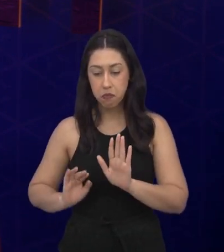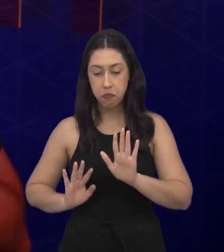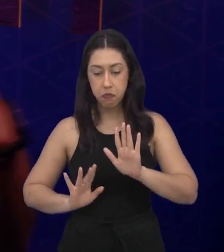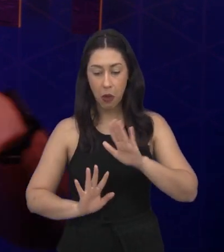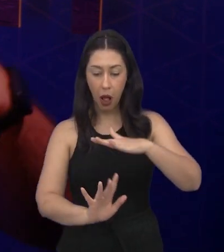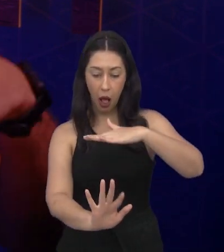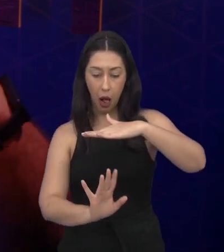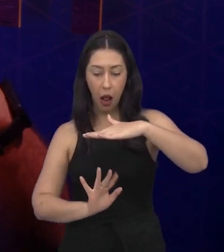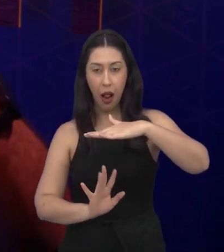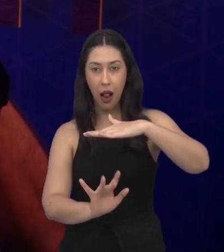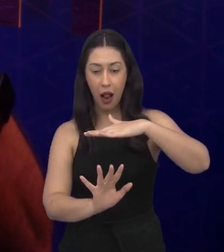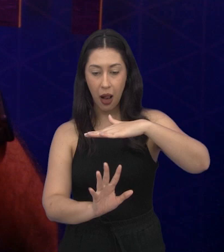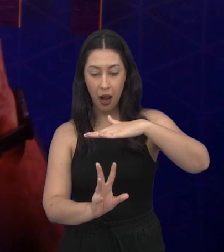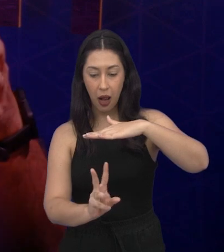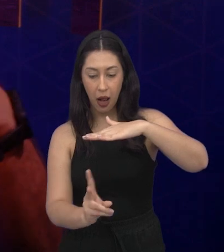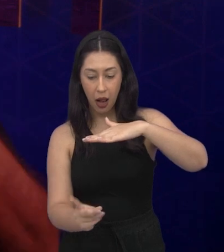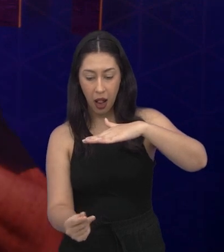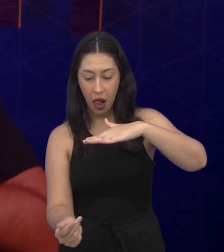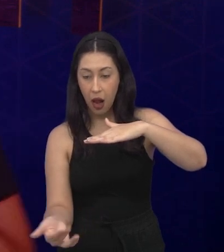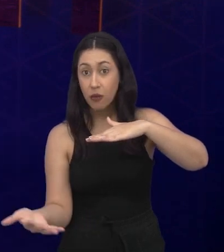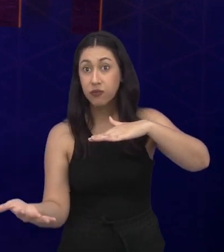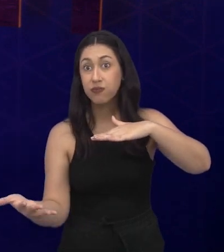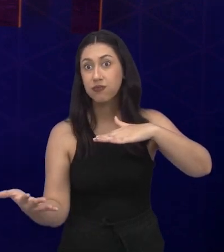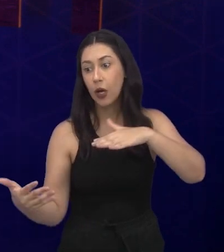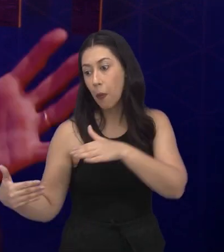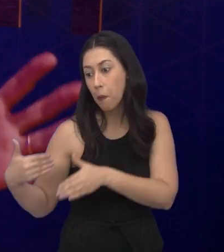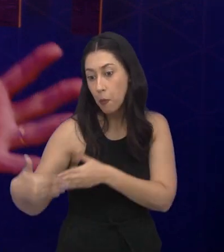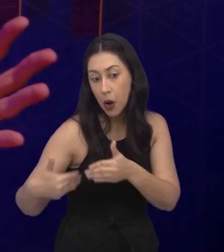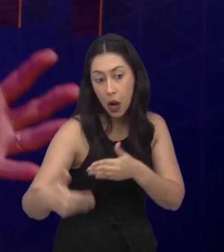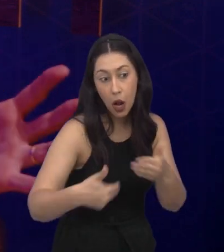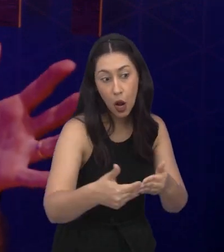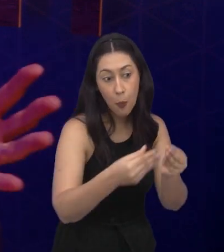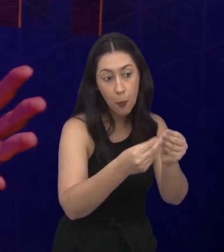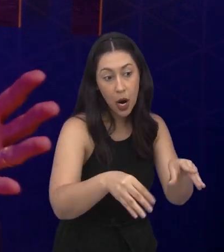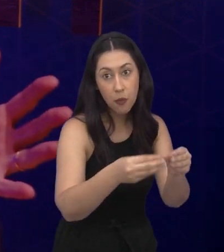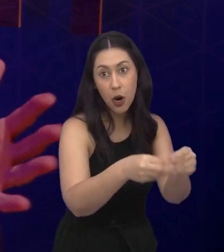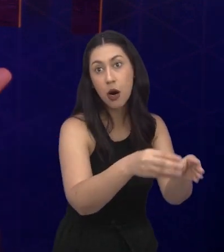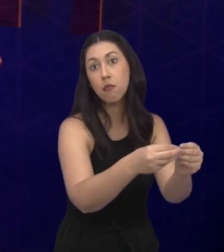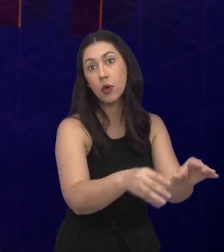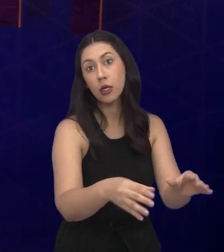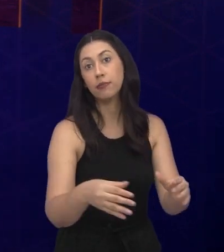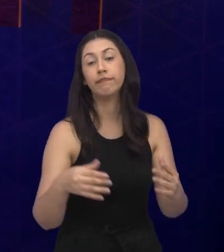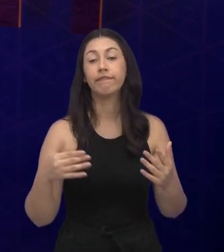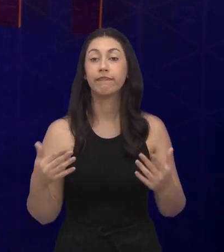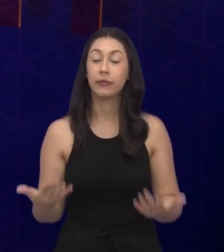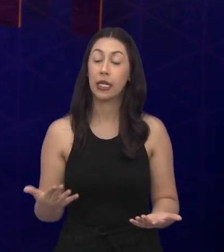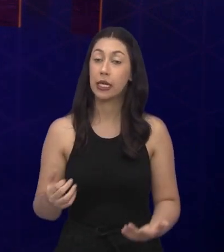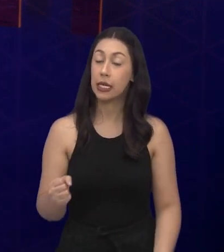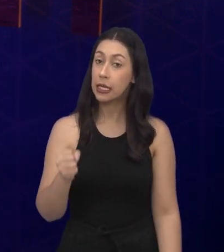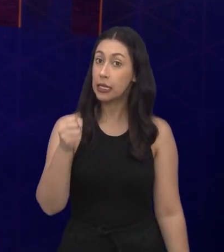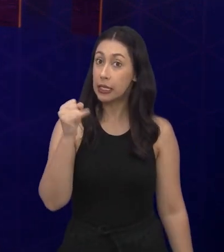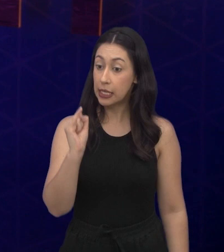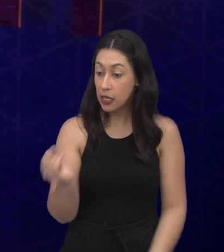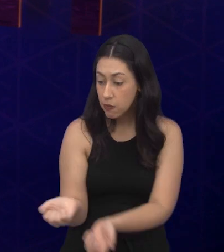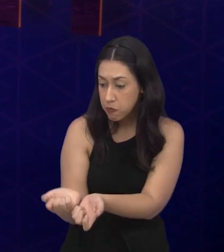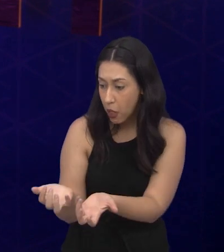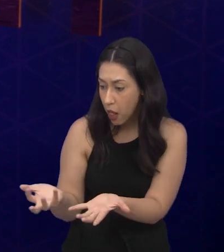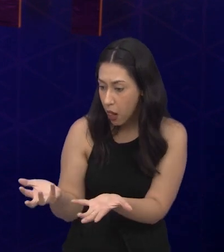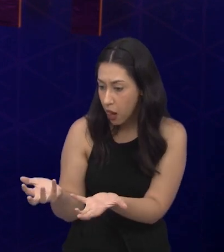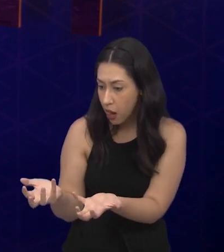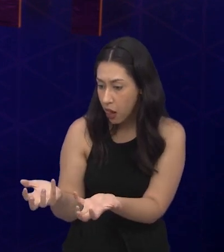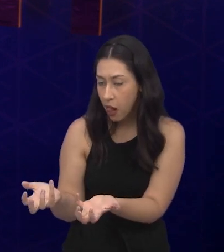ficam nele. Aí tem esse efeito dominó acabando com toda a vida ali naquela região. E se a gente perder esses